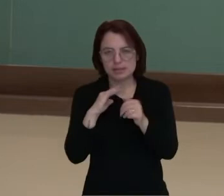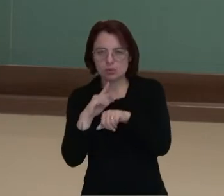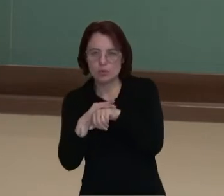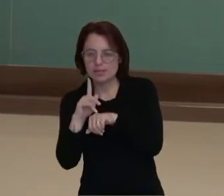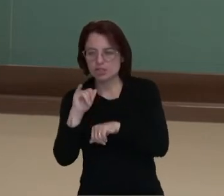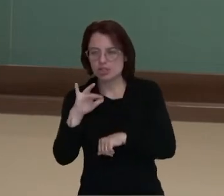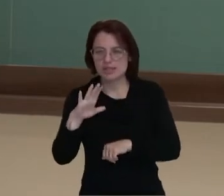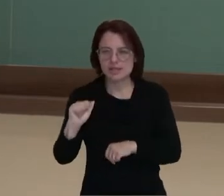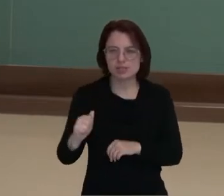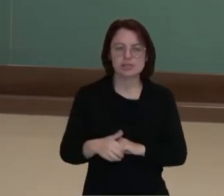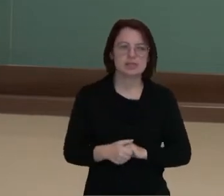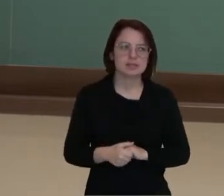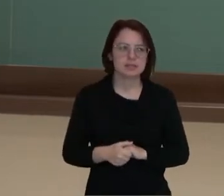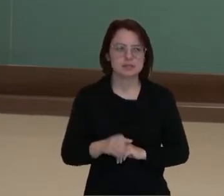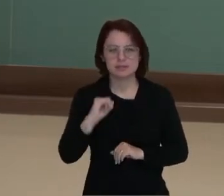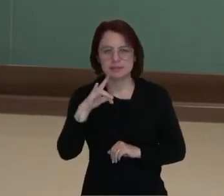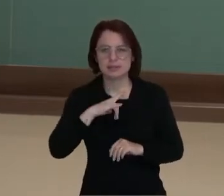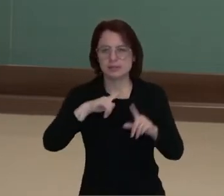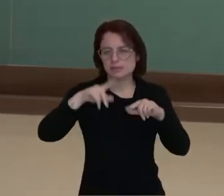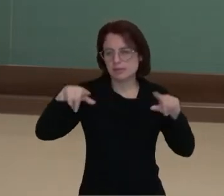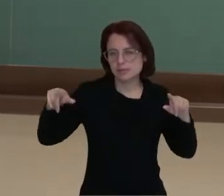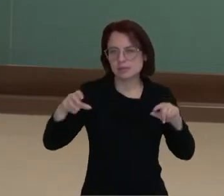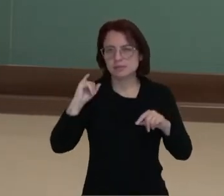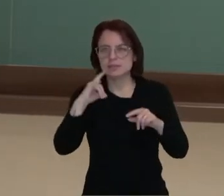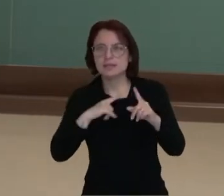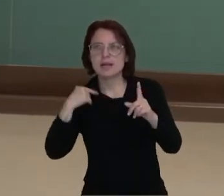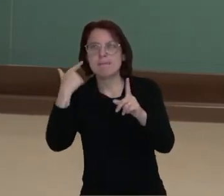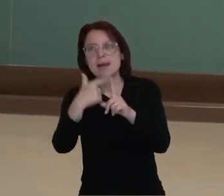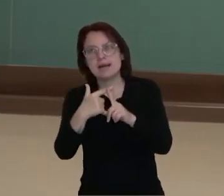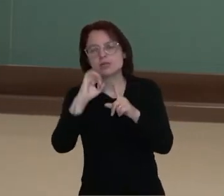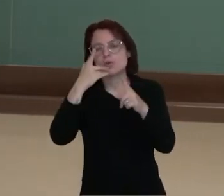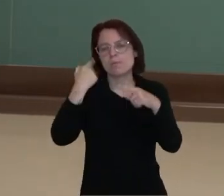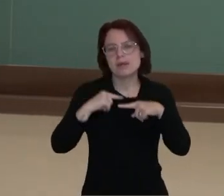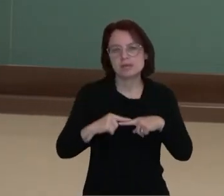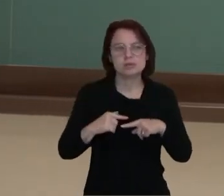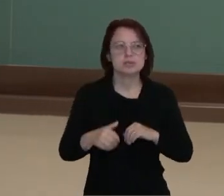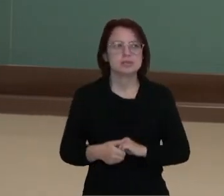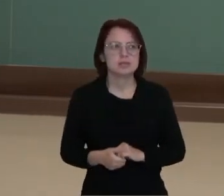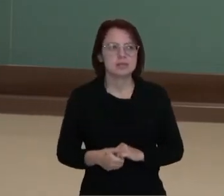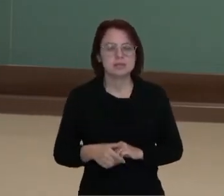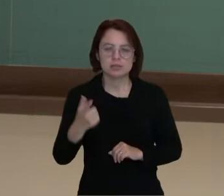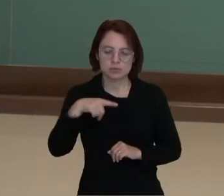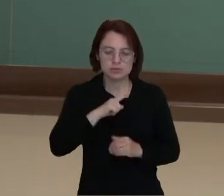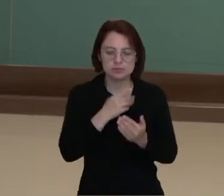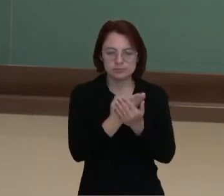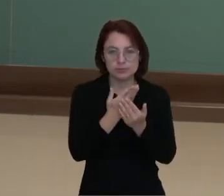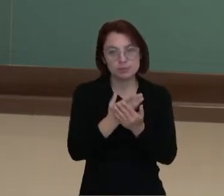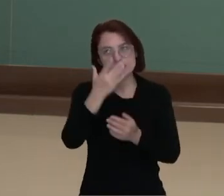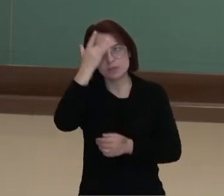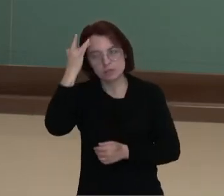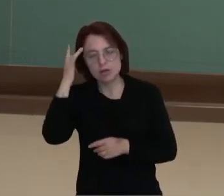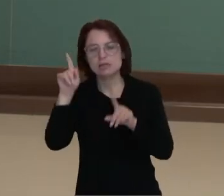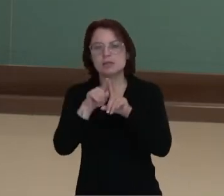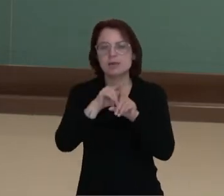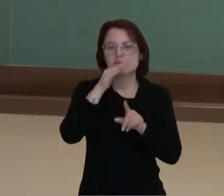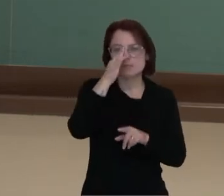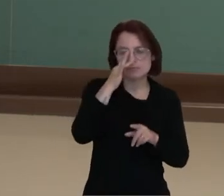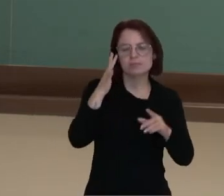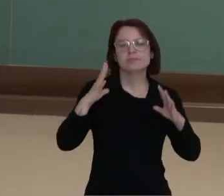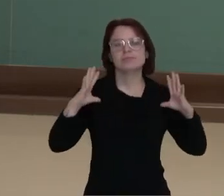doença genética, por exemplo, se tem um cromossomo a mais ou a menos. Isso é tanto nas pessoas quanto animais e